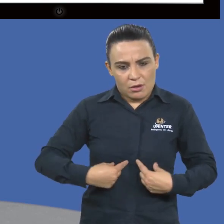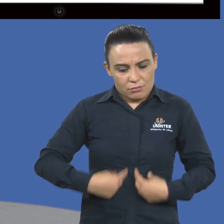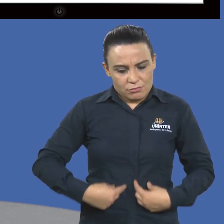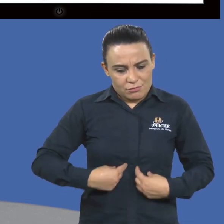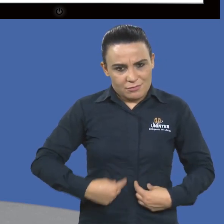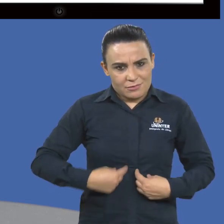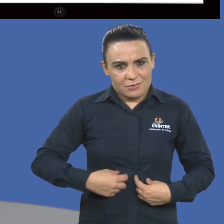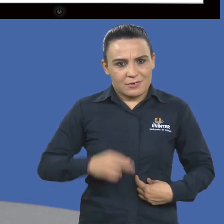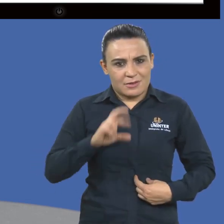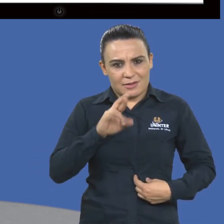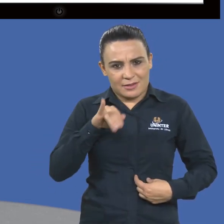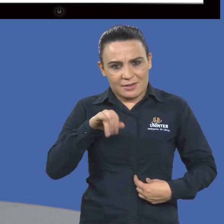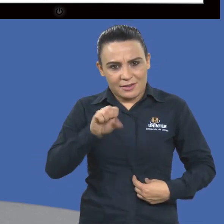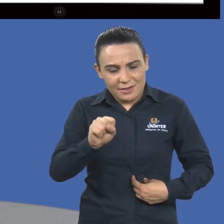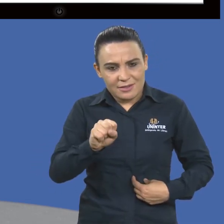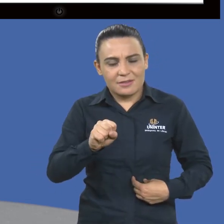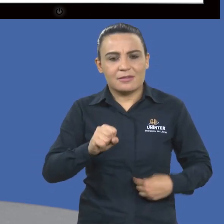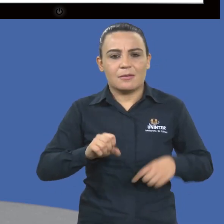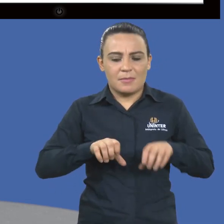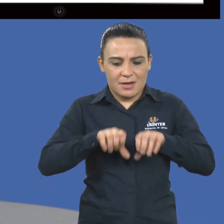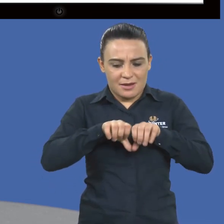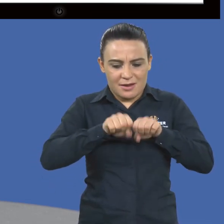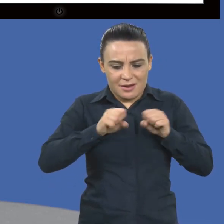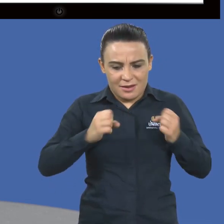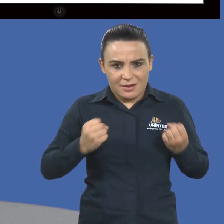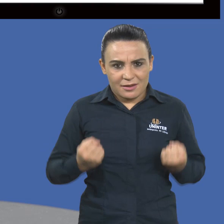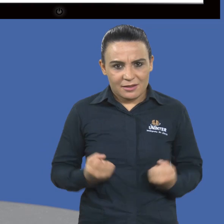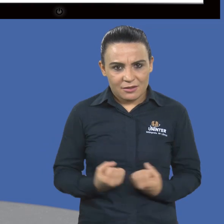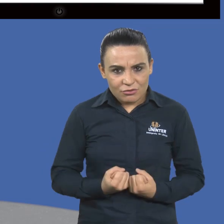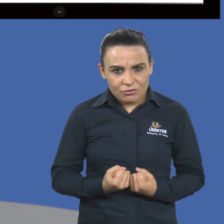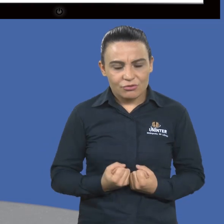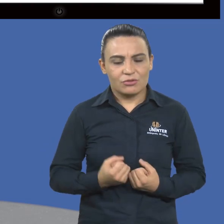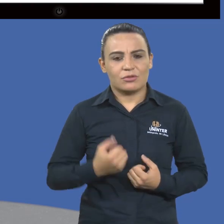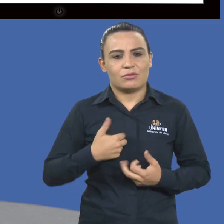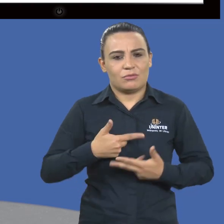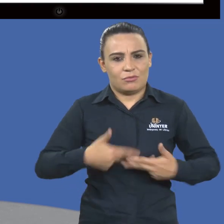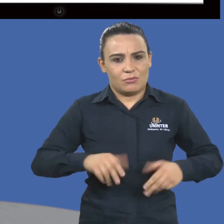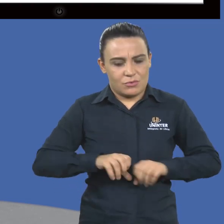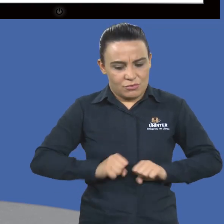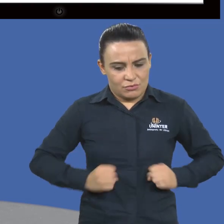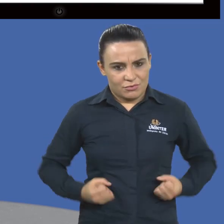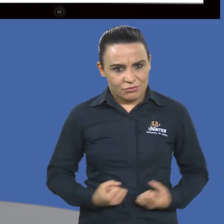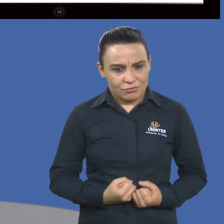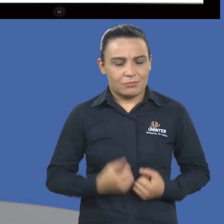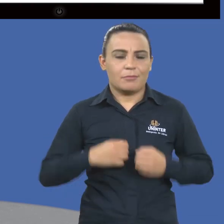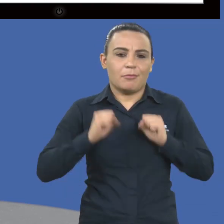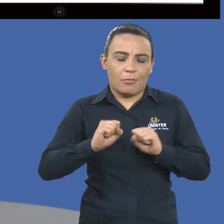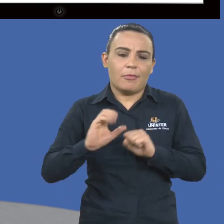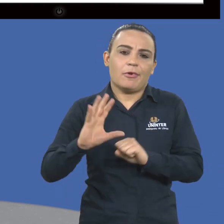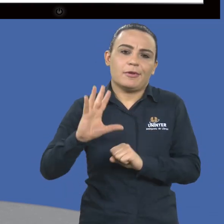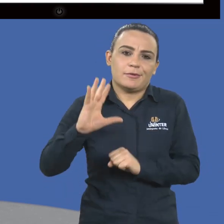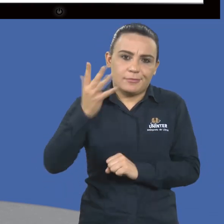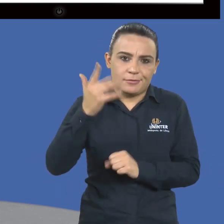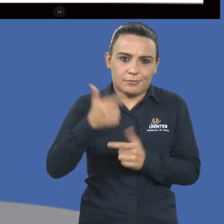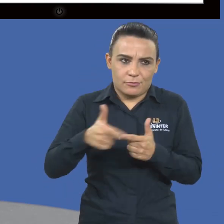de rim, alterações do intestino e assim por diante, né? Mas